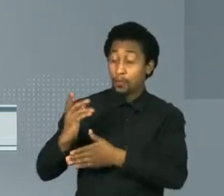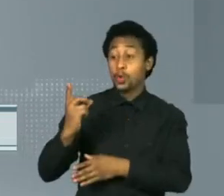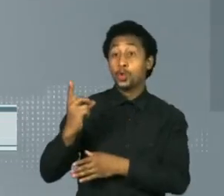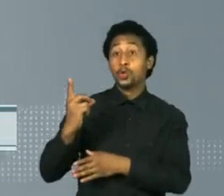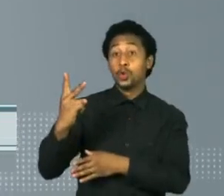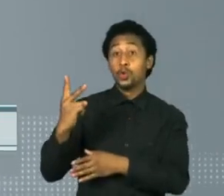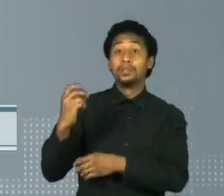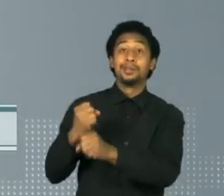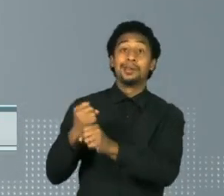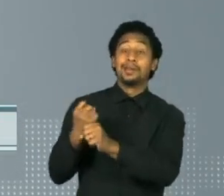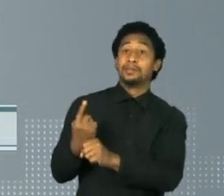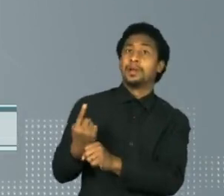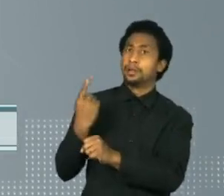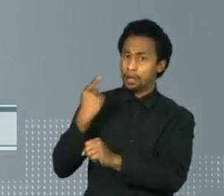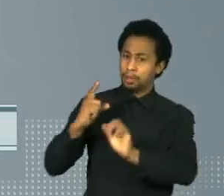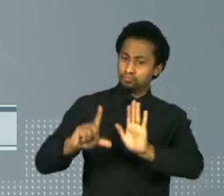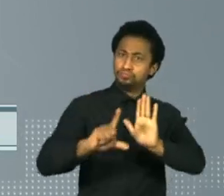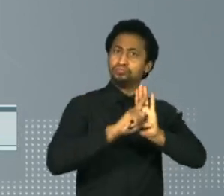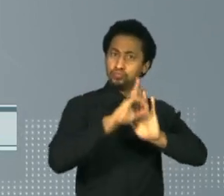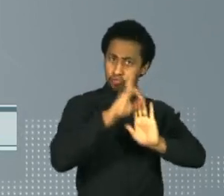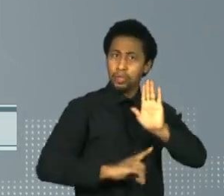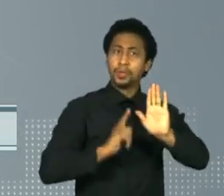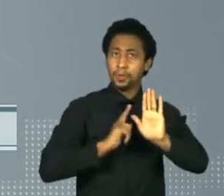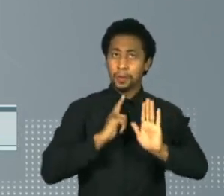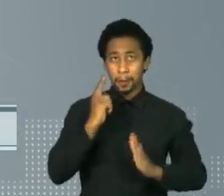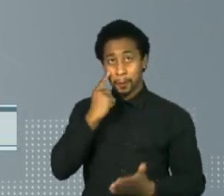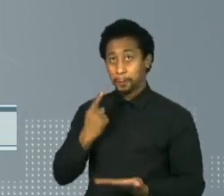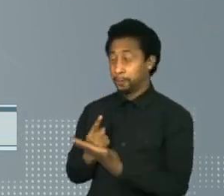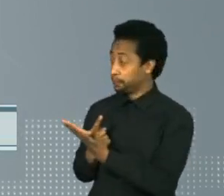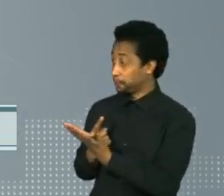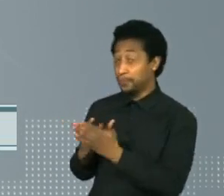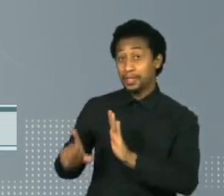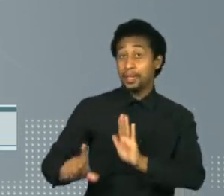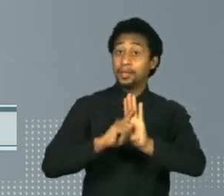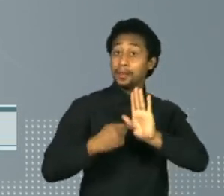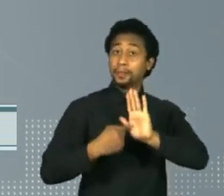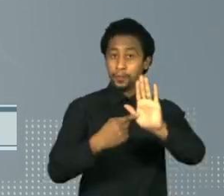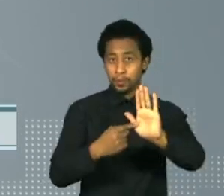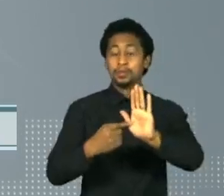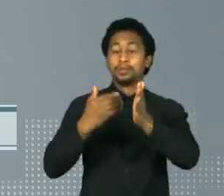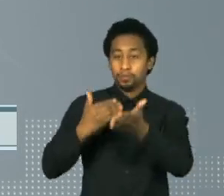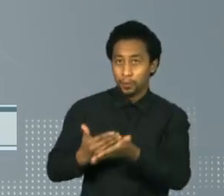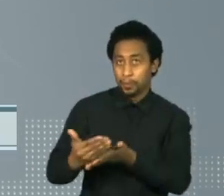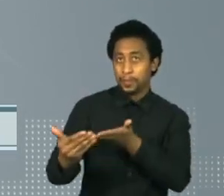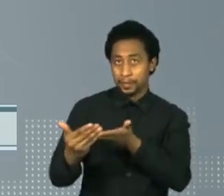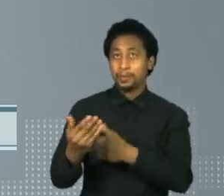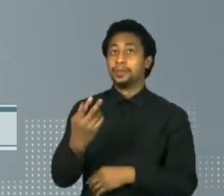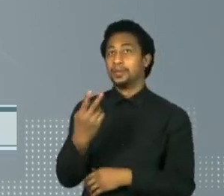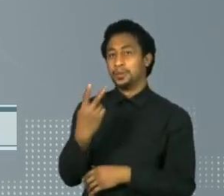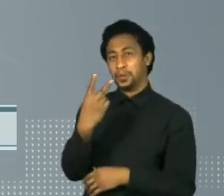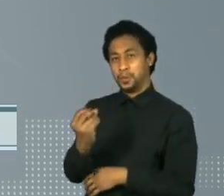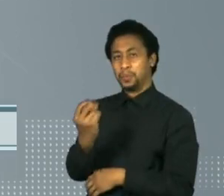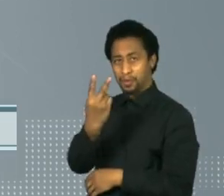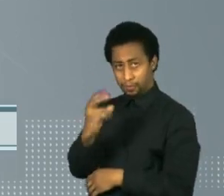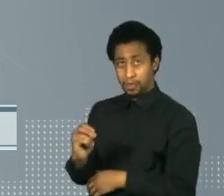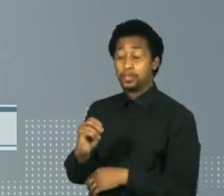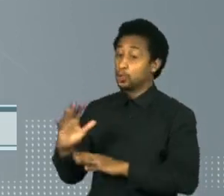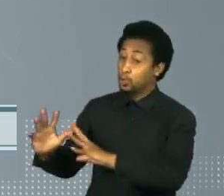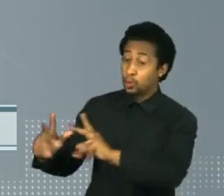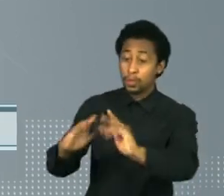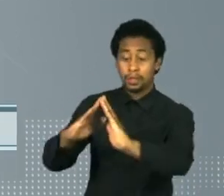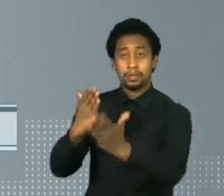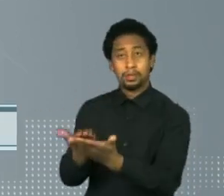com o texto, até 2020, toda a rede de ensino deveria dispor de uma biblioteca. Além disso, os gestores também